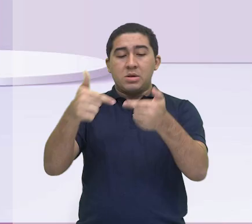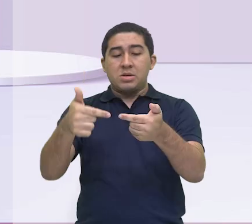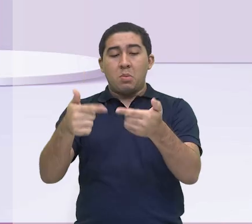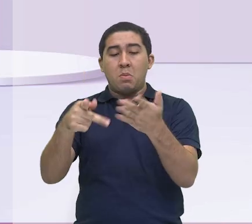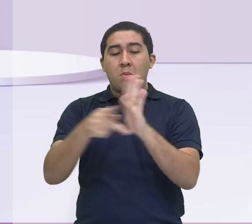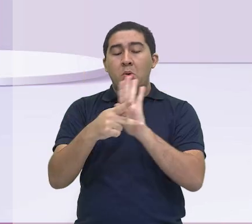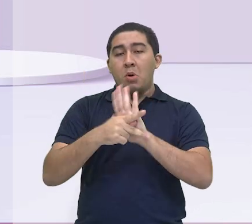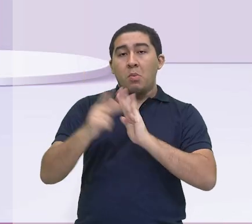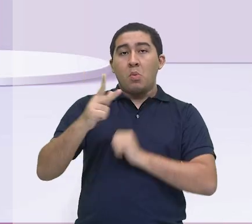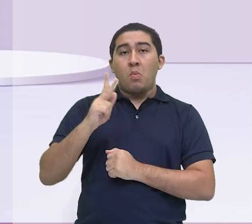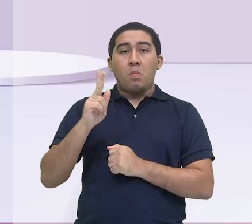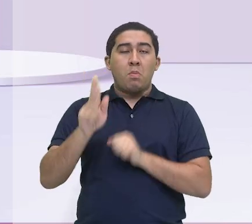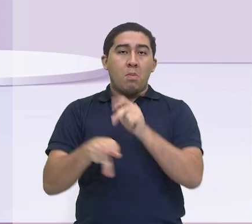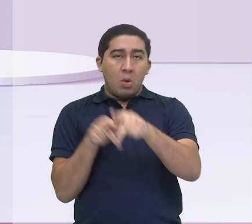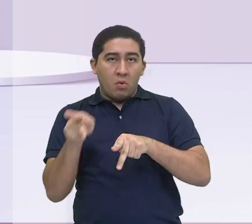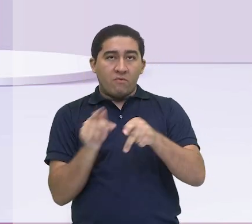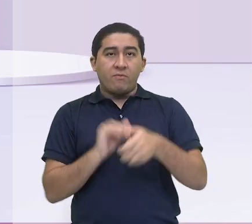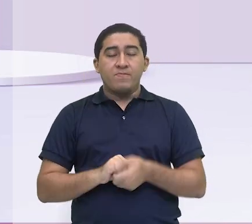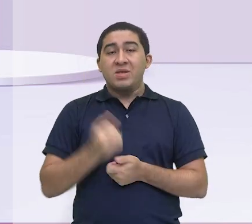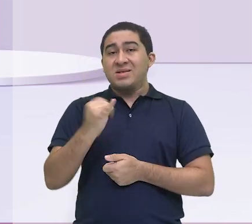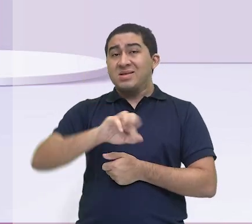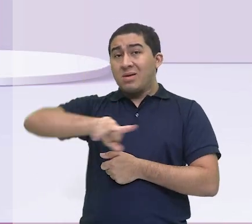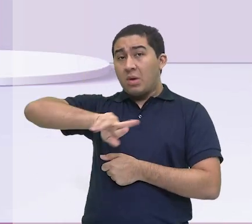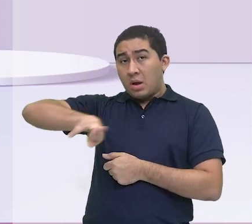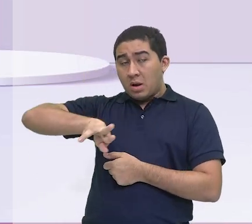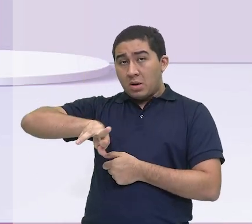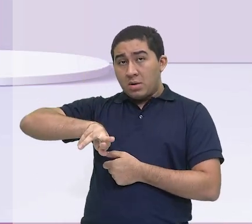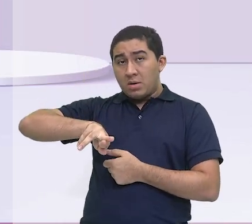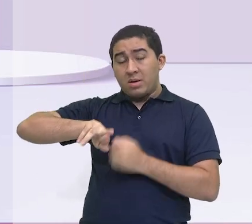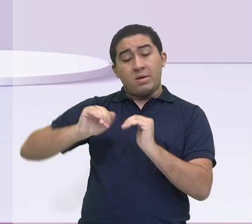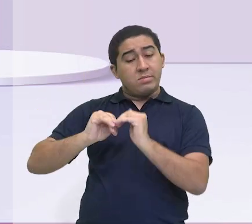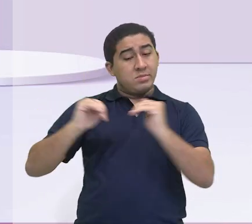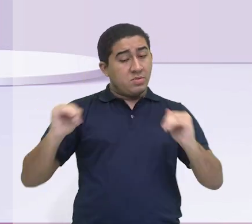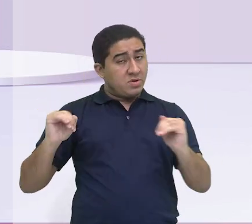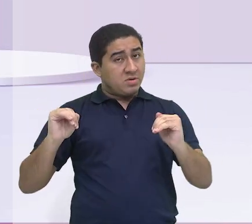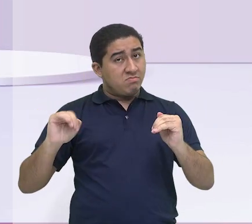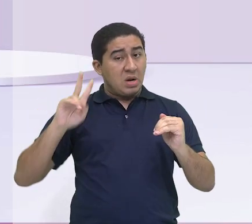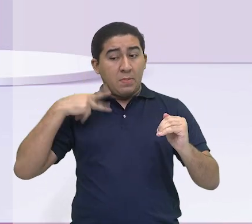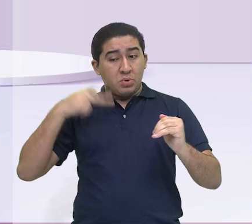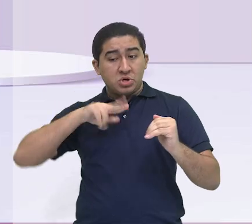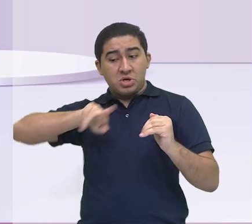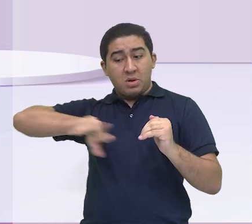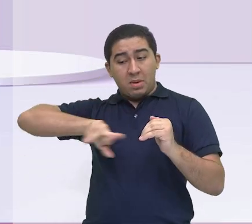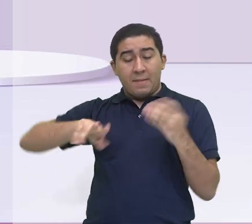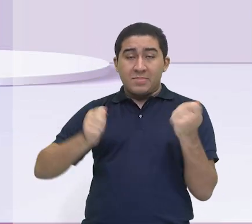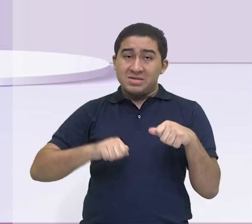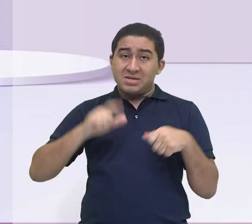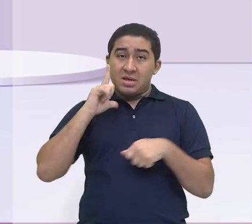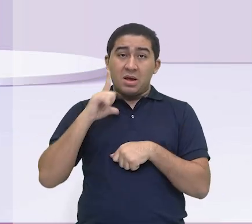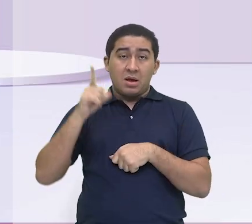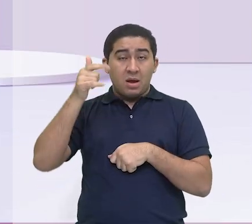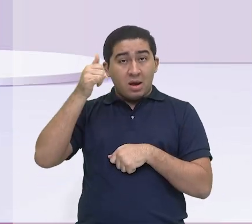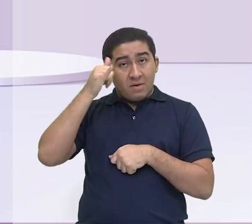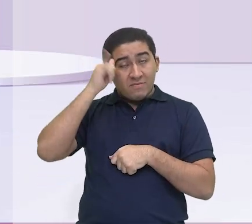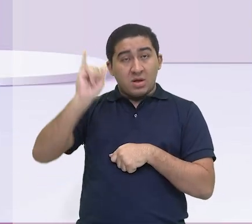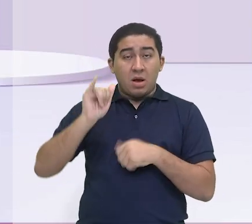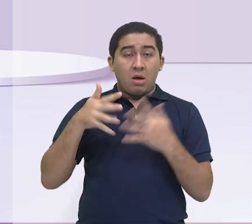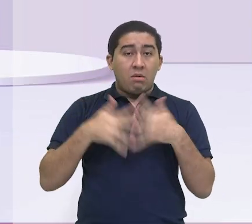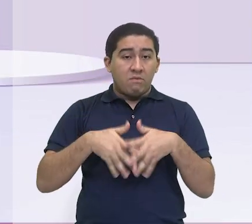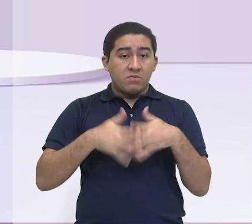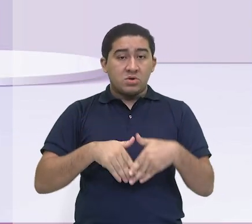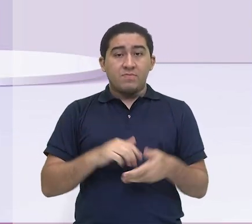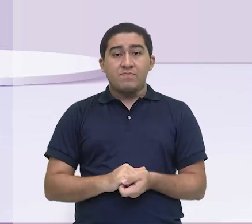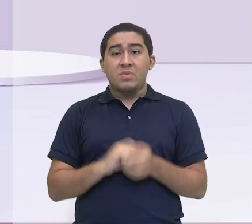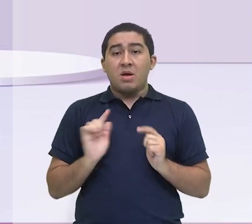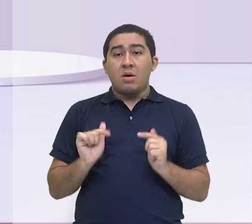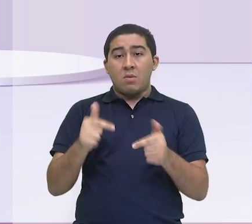for para o bem comum, não é política, é outra coisa. Tá? Então, isso que a gente não pode confundir. Então, vamos avançar um pouco nessa